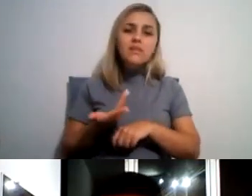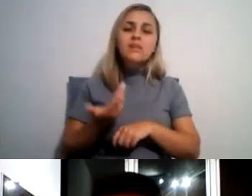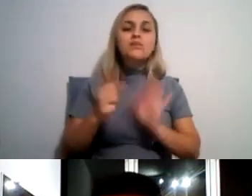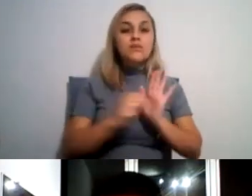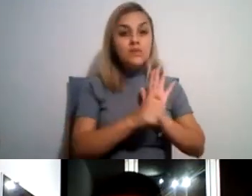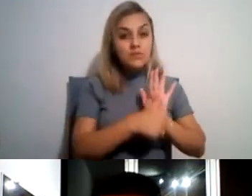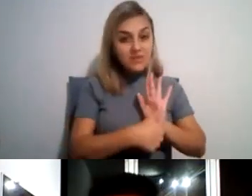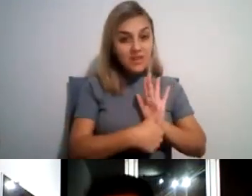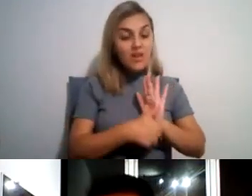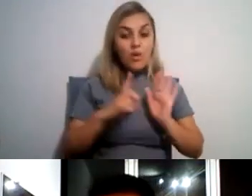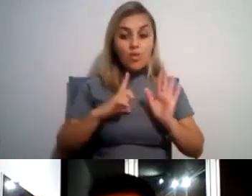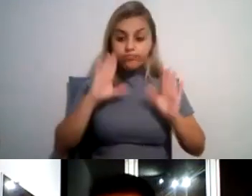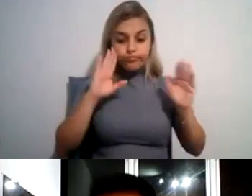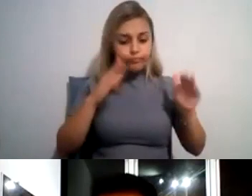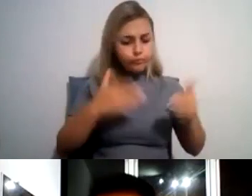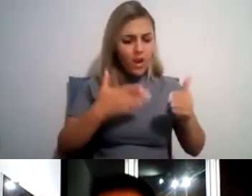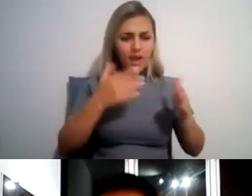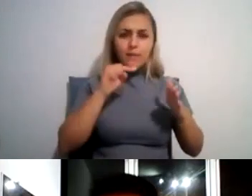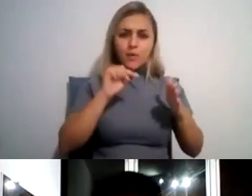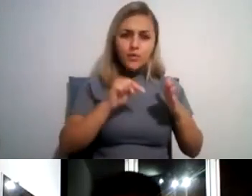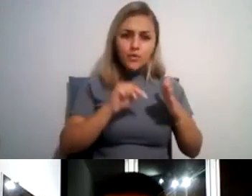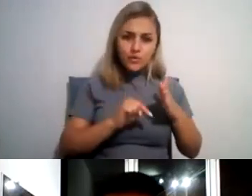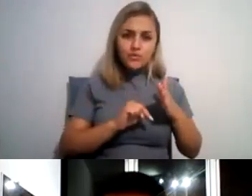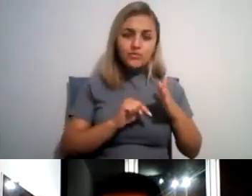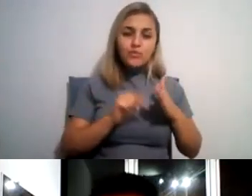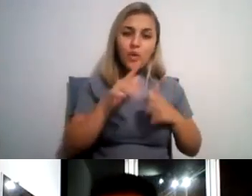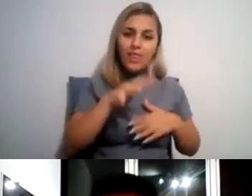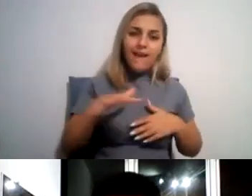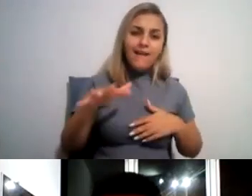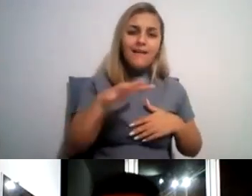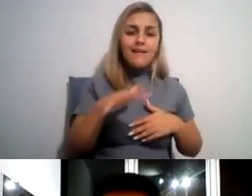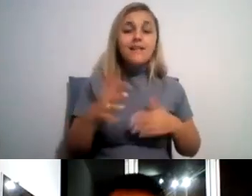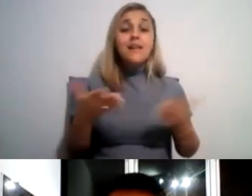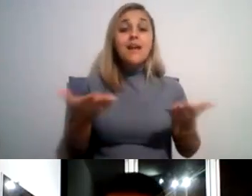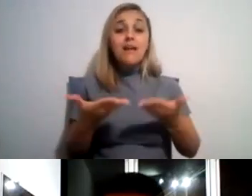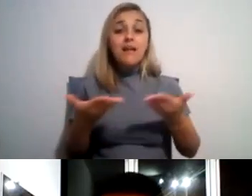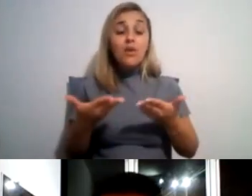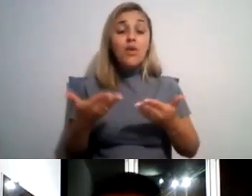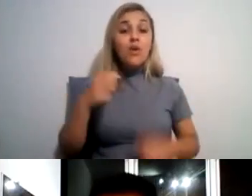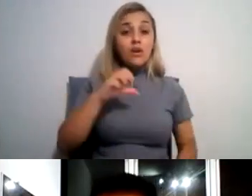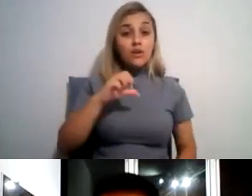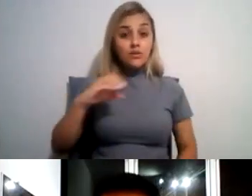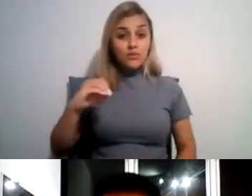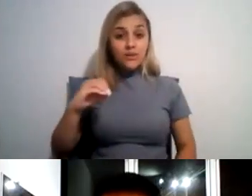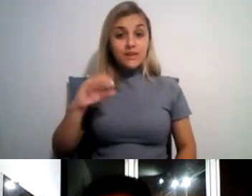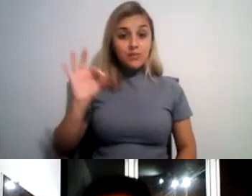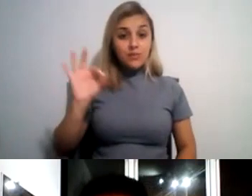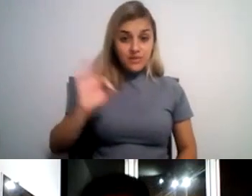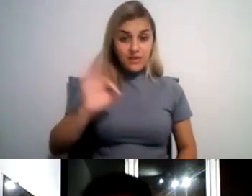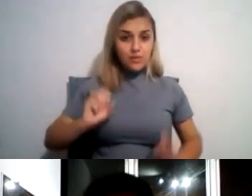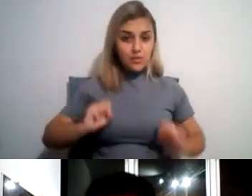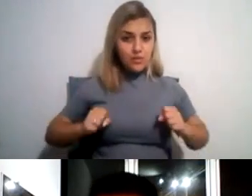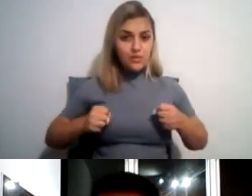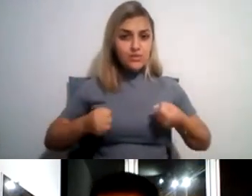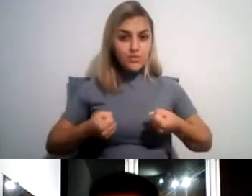foi ganhando uma proporção, mas o que me levou, de fato, hoje, 90% do meu tempo eu me dedicar à deficiência, foram as